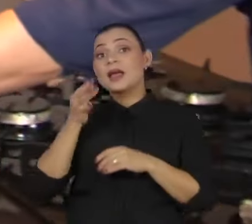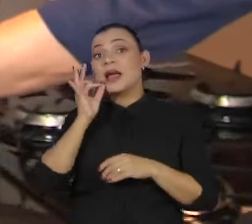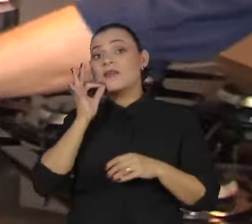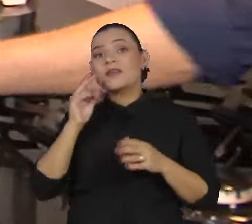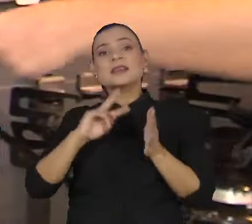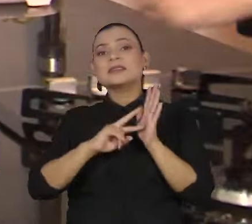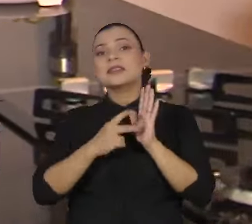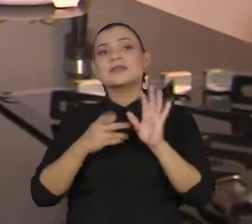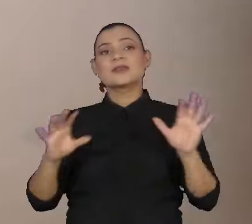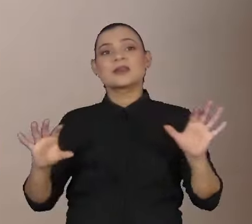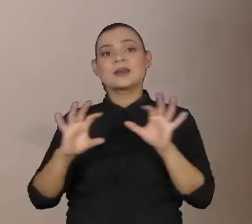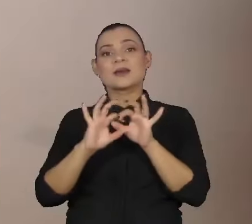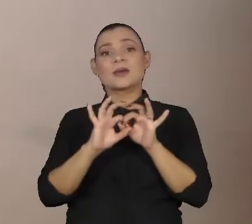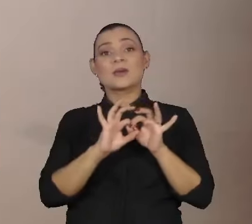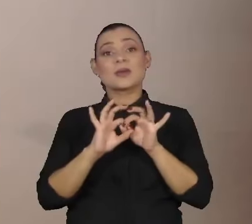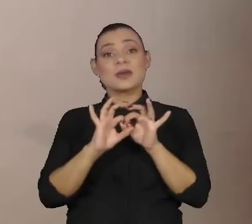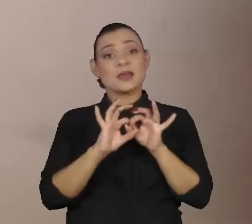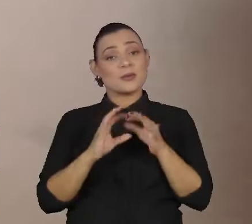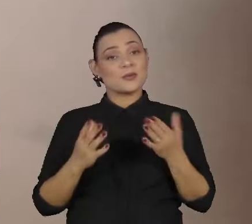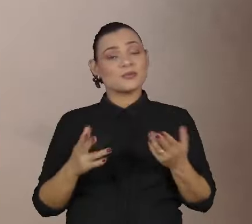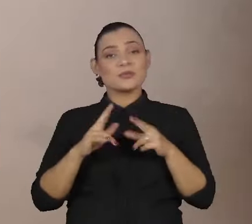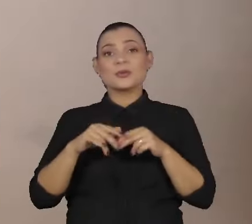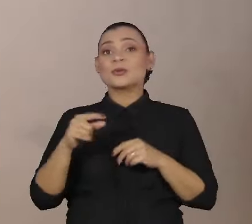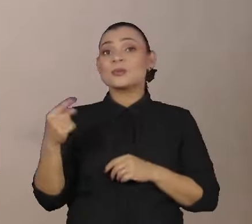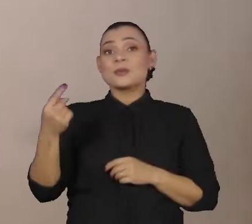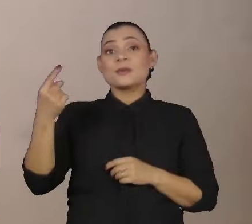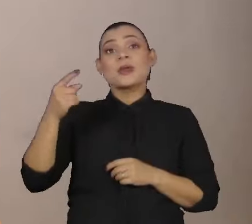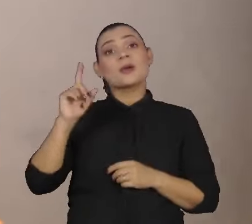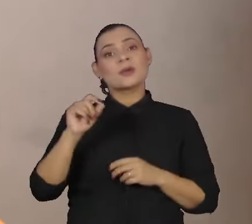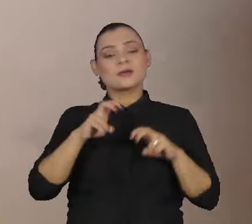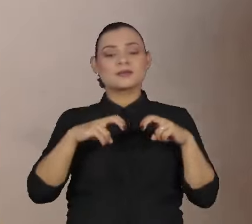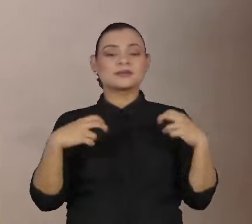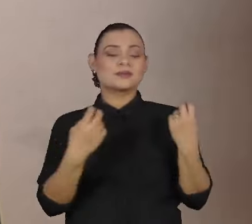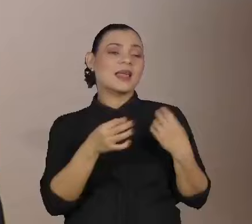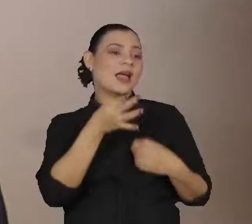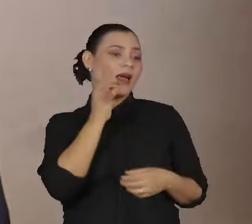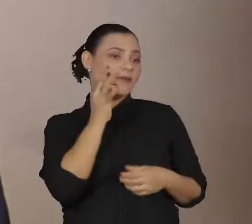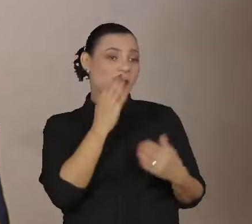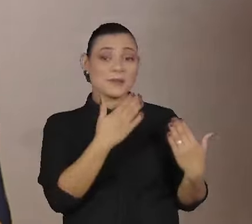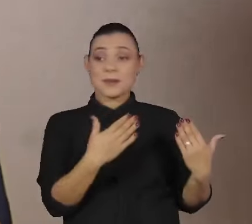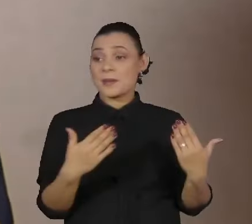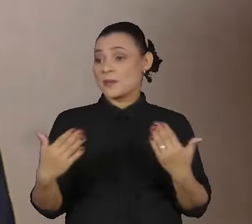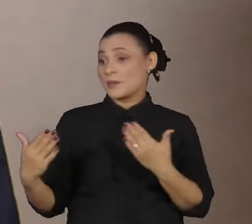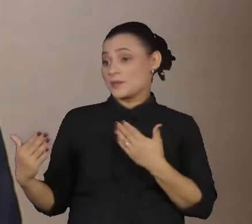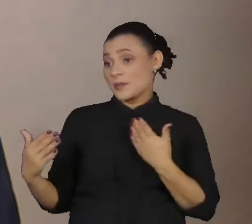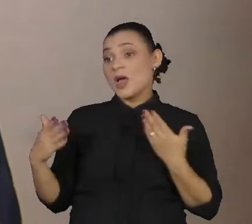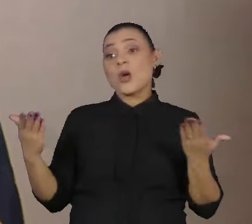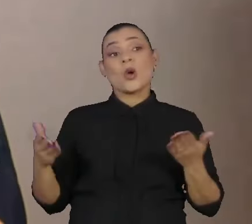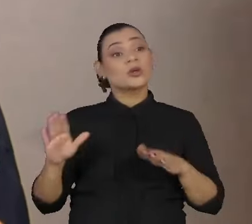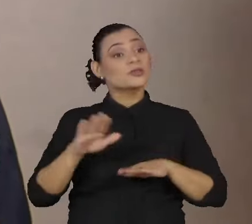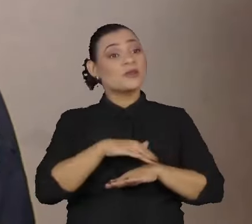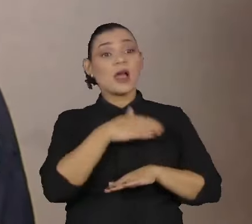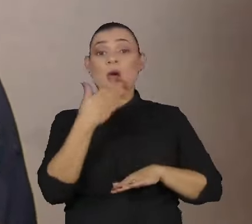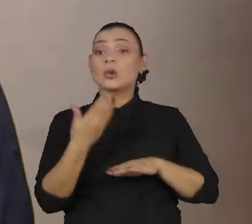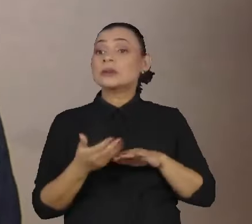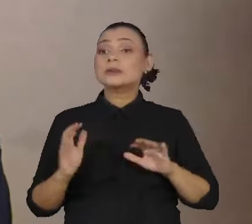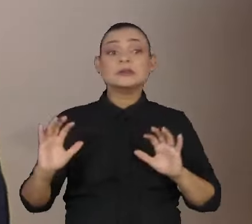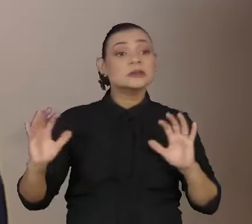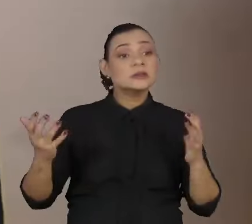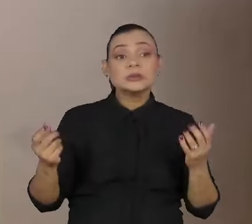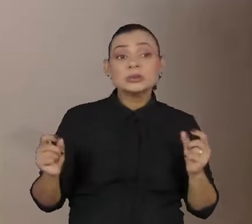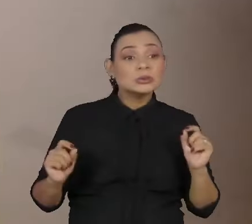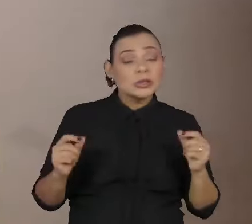dia de manhã, quando a gente começa o dia, é o primeiro papo do dia, a gente tenta bater um papo sobre o que vai acontecer no dia, o que aconteceu no dia passado,